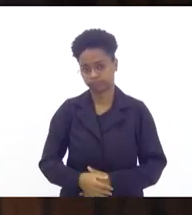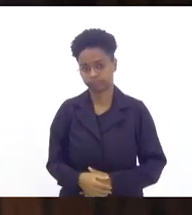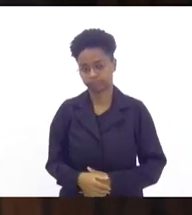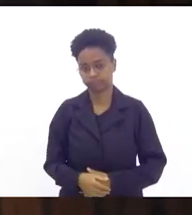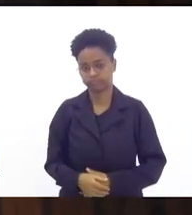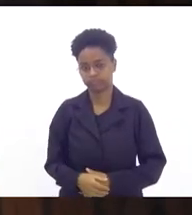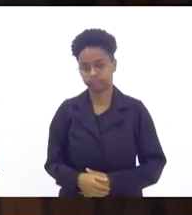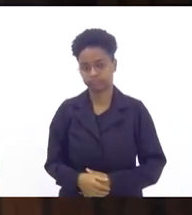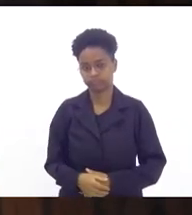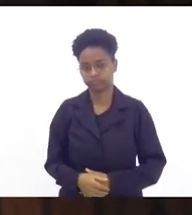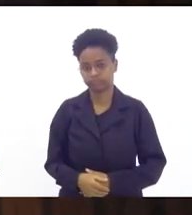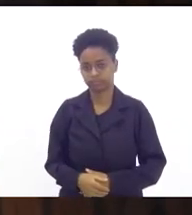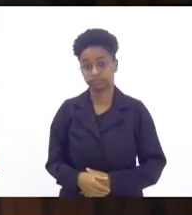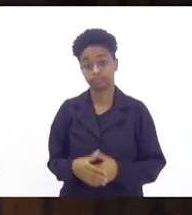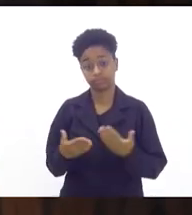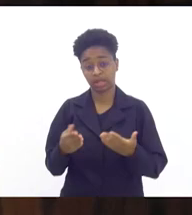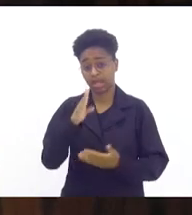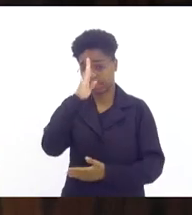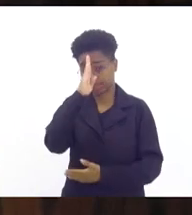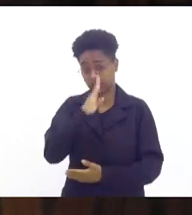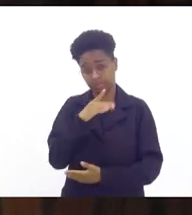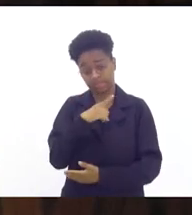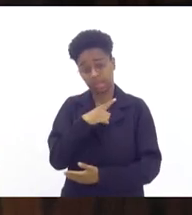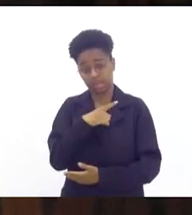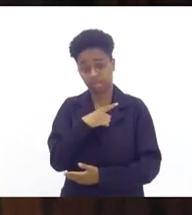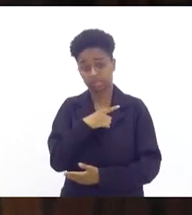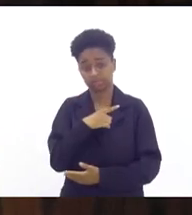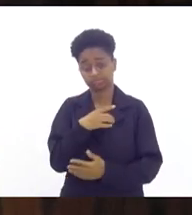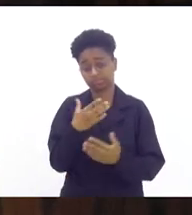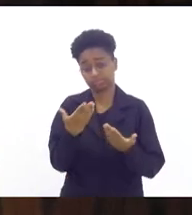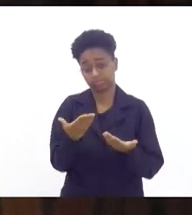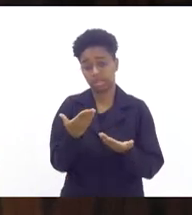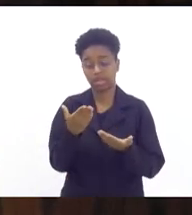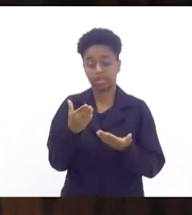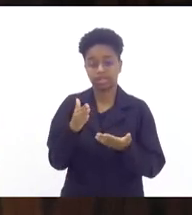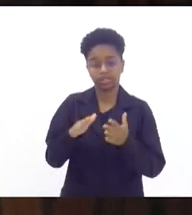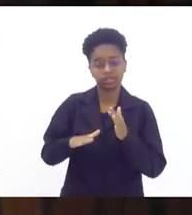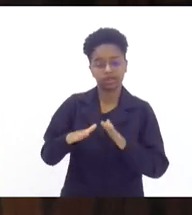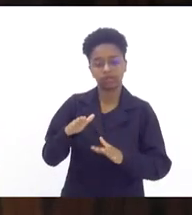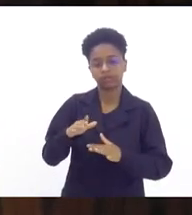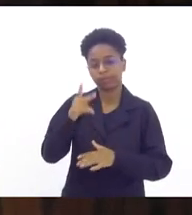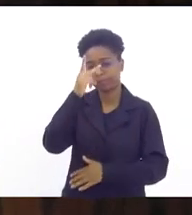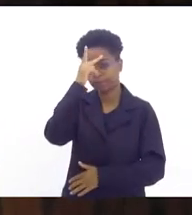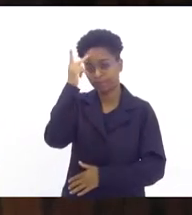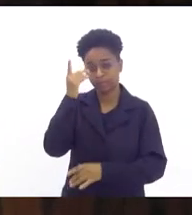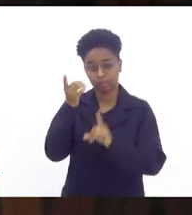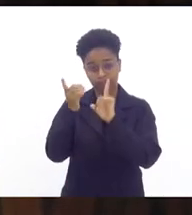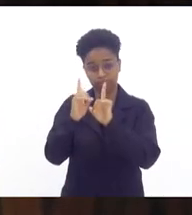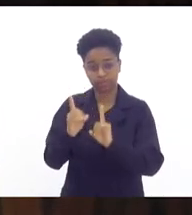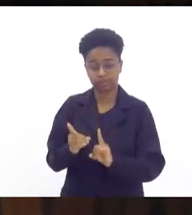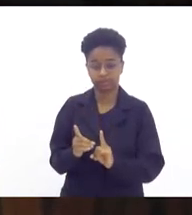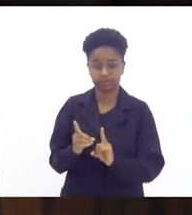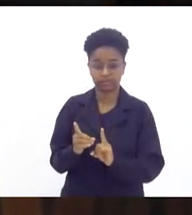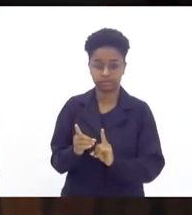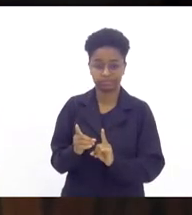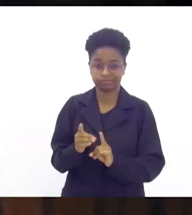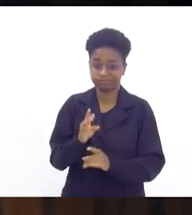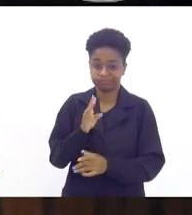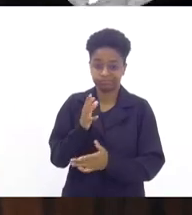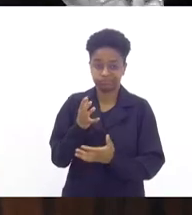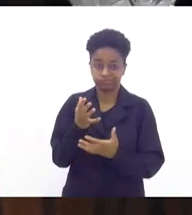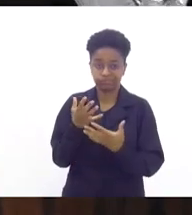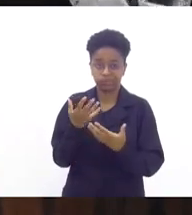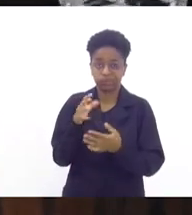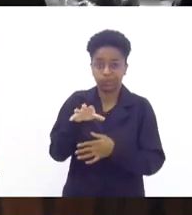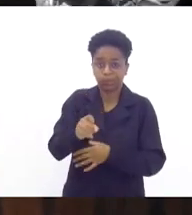essa gratuidade que existe que de repente a pessoa com deficiência até se abdica disso